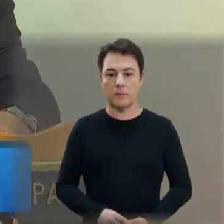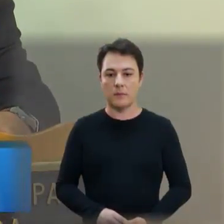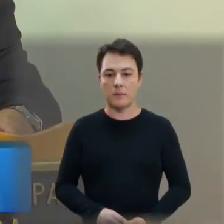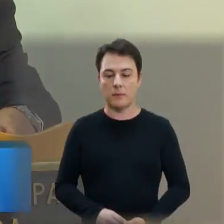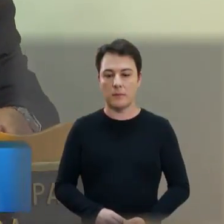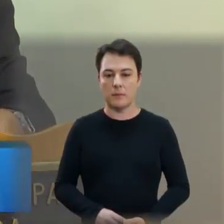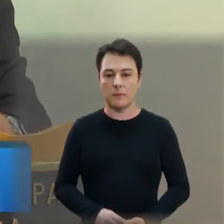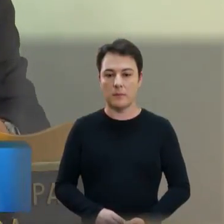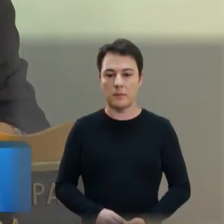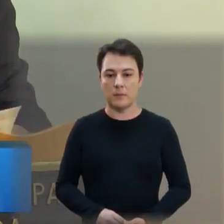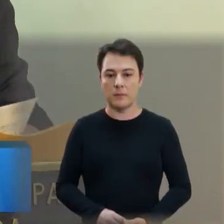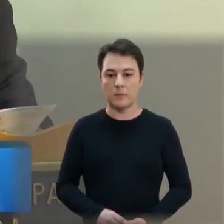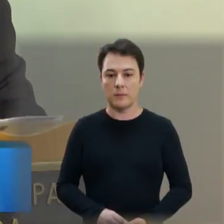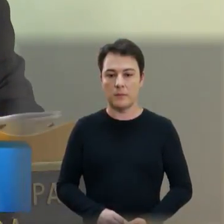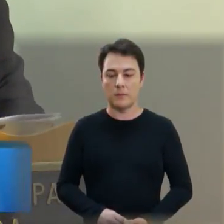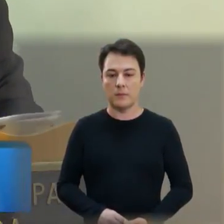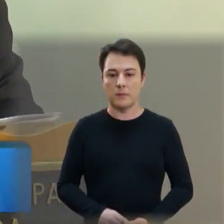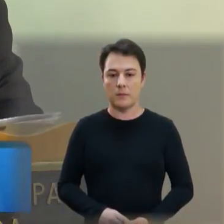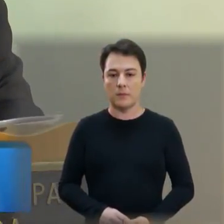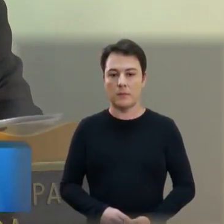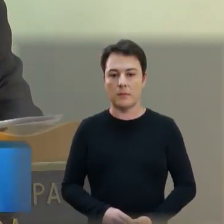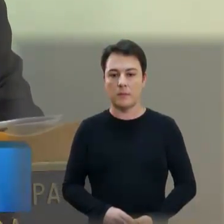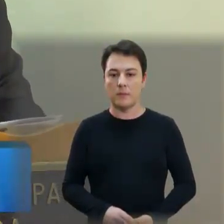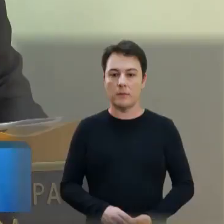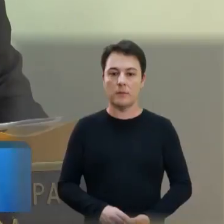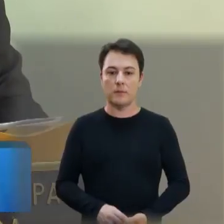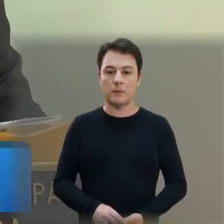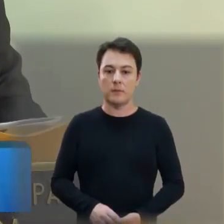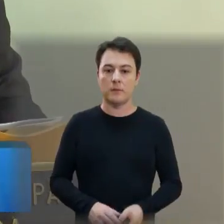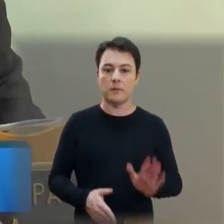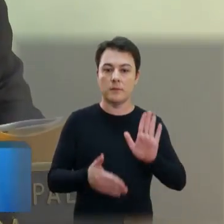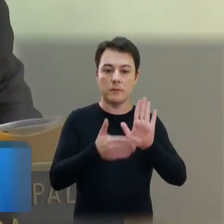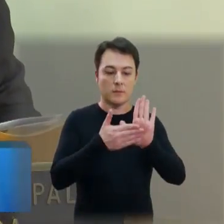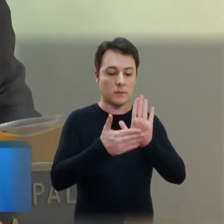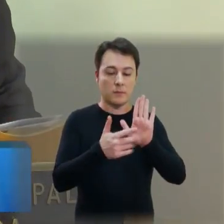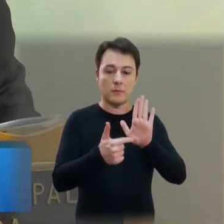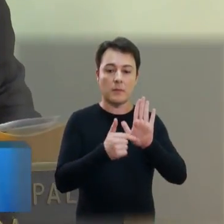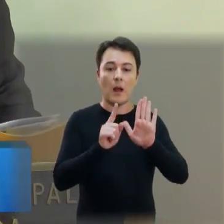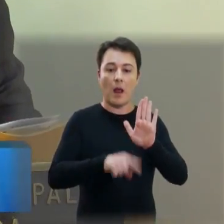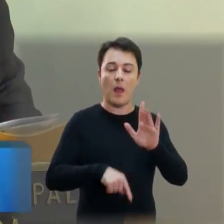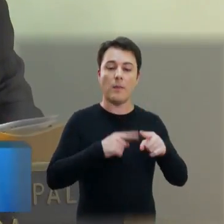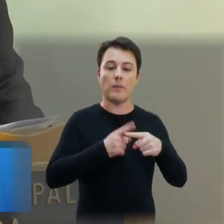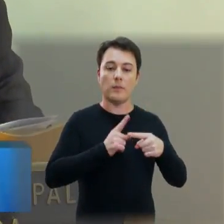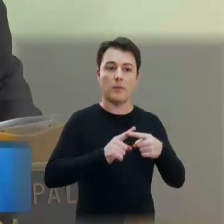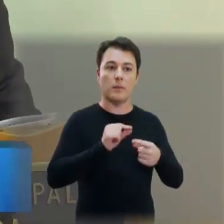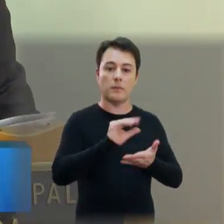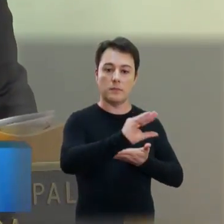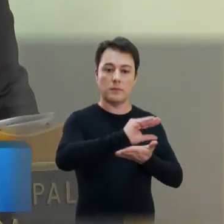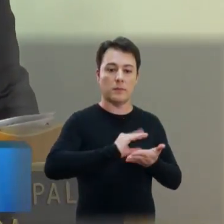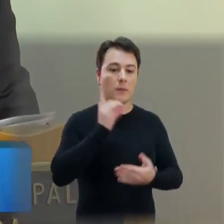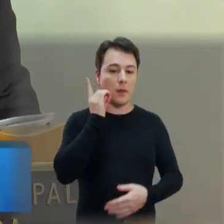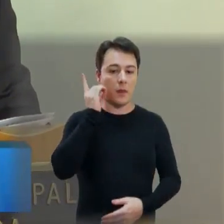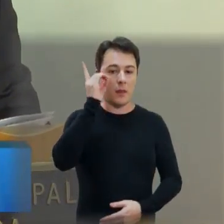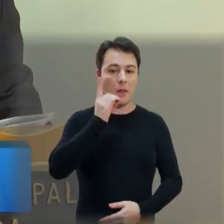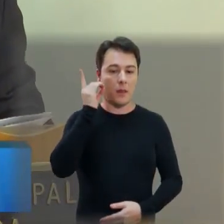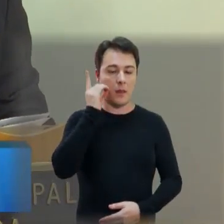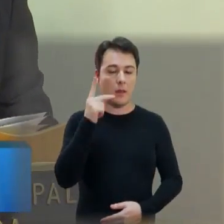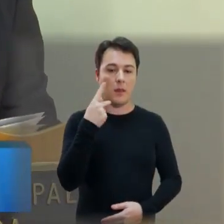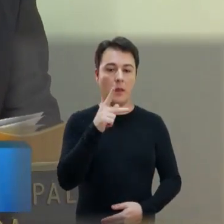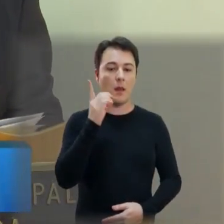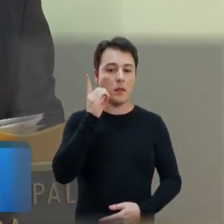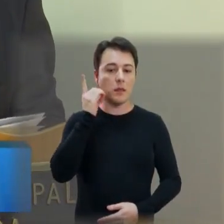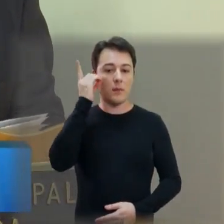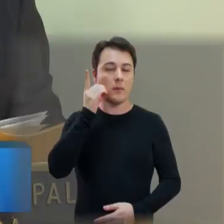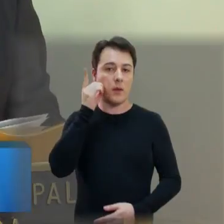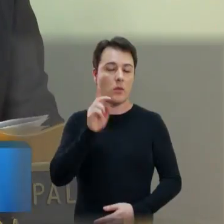Bom, essa propositura referente a uma emenda parlamentar de iniciativa do deputado